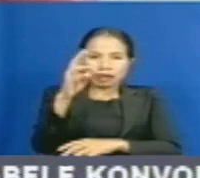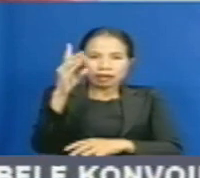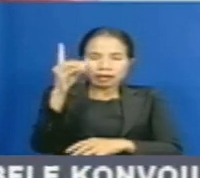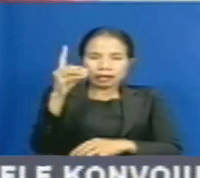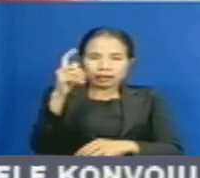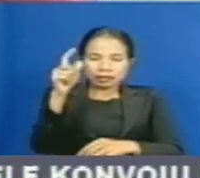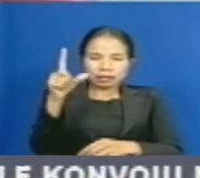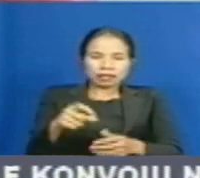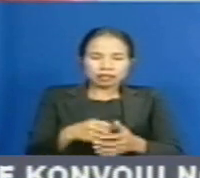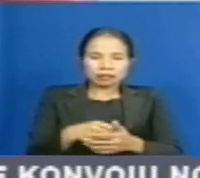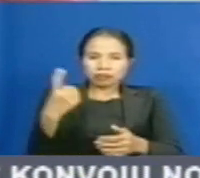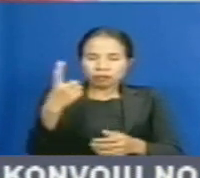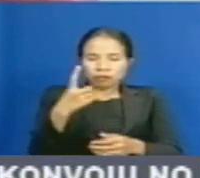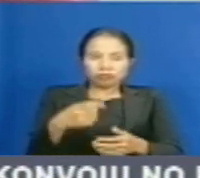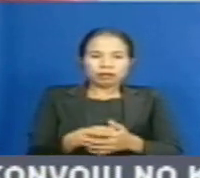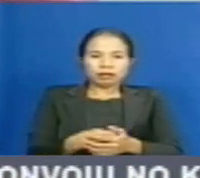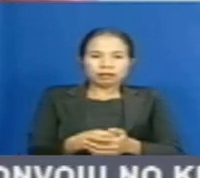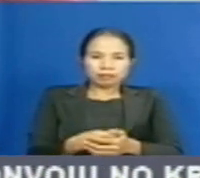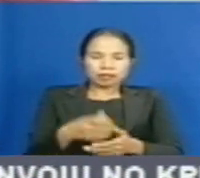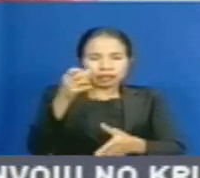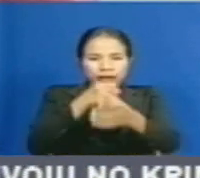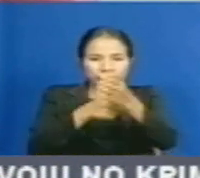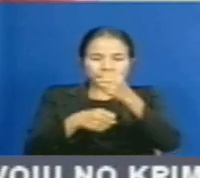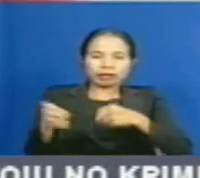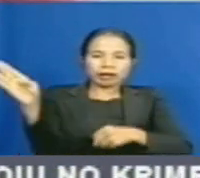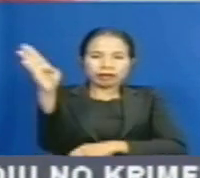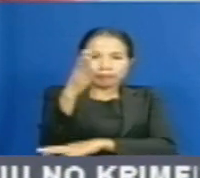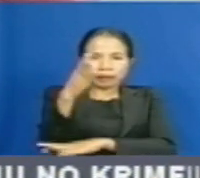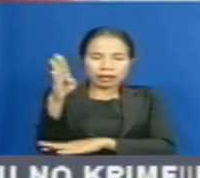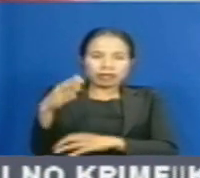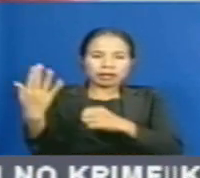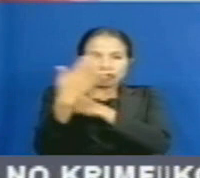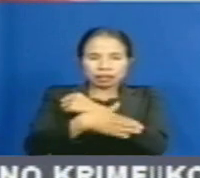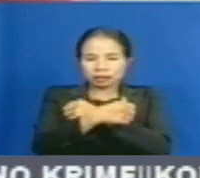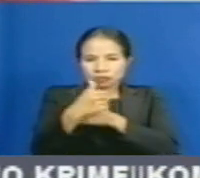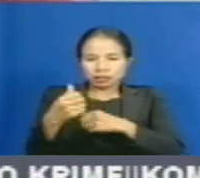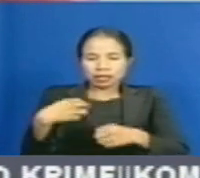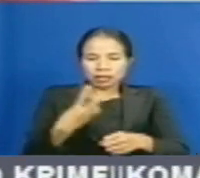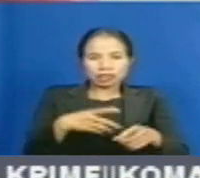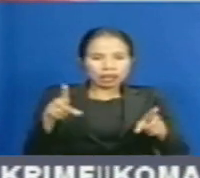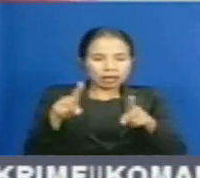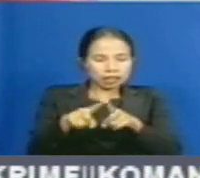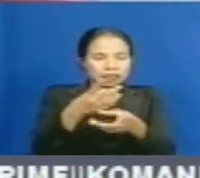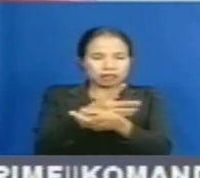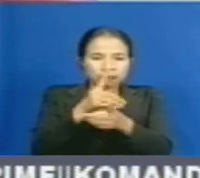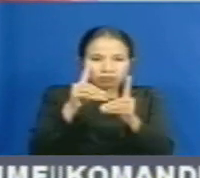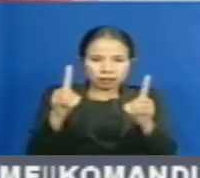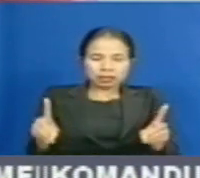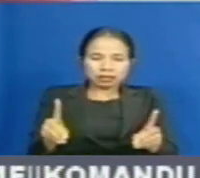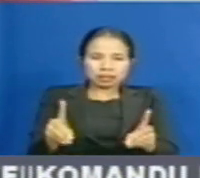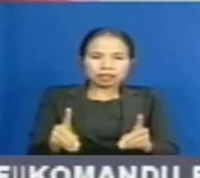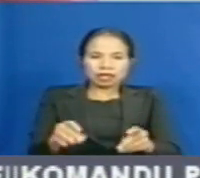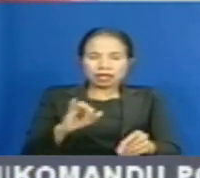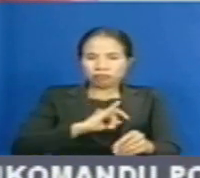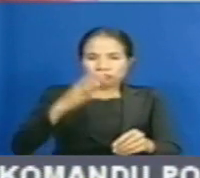pasaya de ke soldada pal bandera na saun sira seluk ni. Agora sira considera ida ni hansen demokrasi ida.